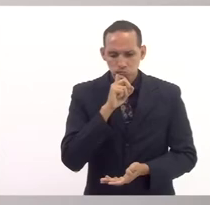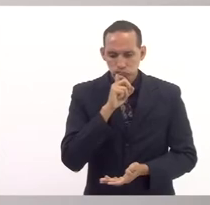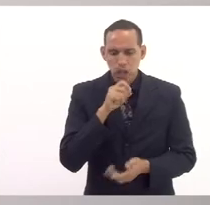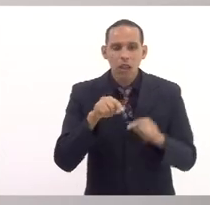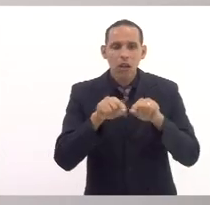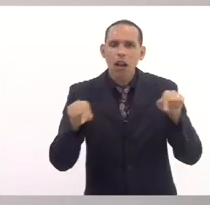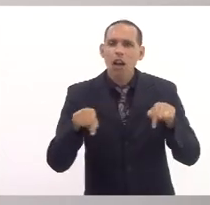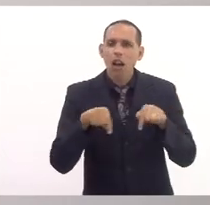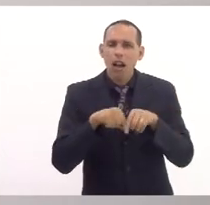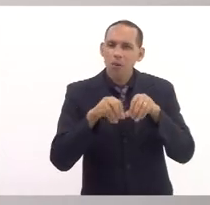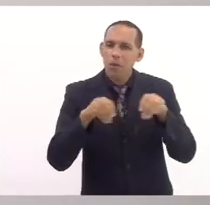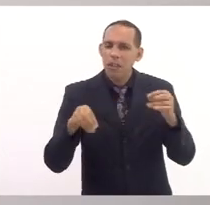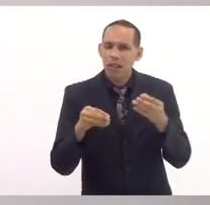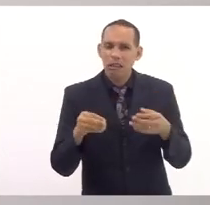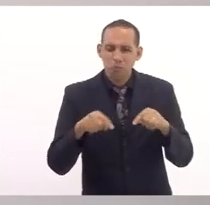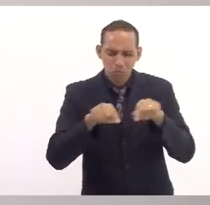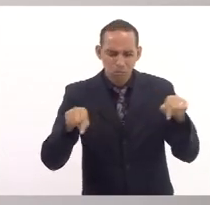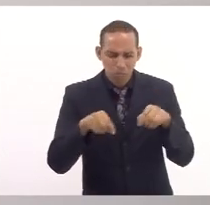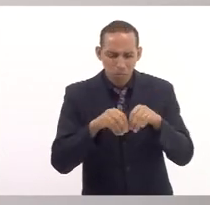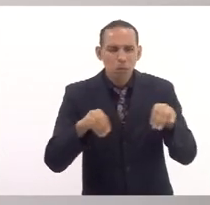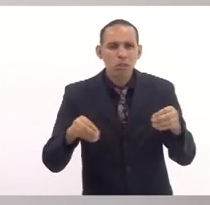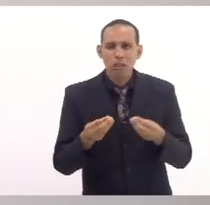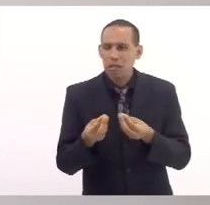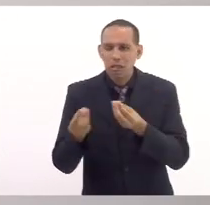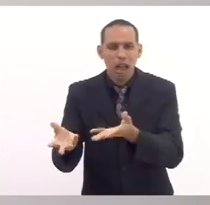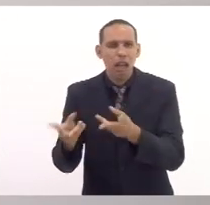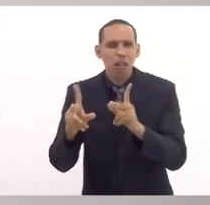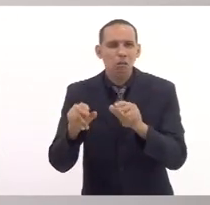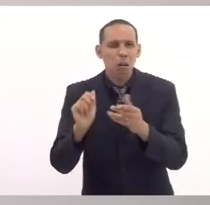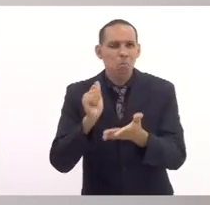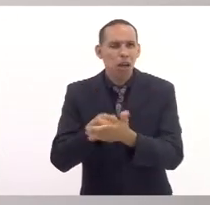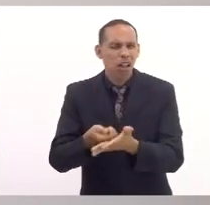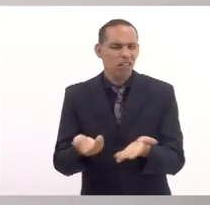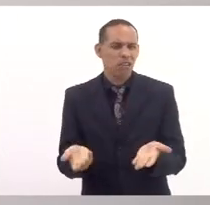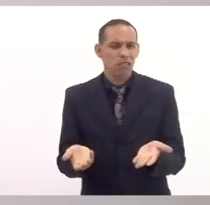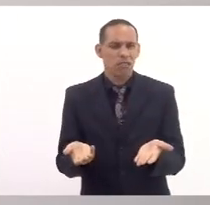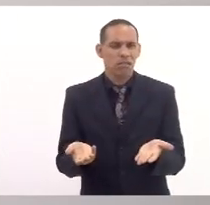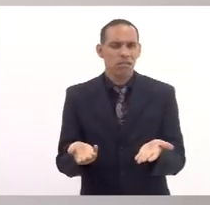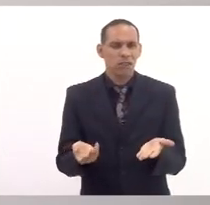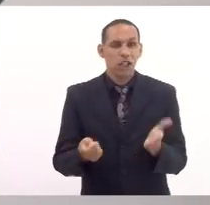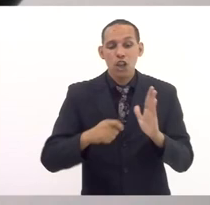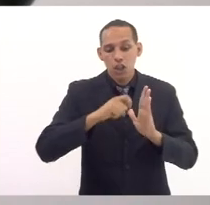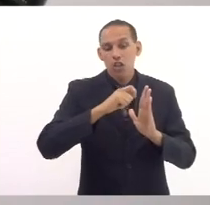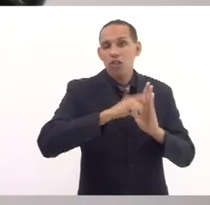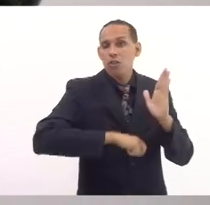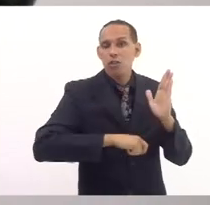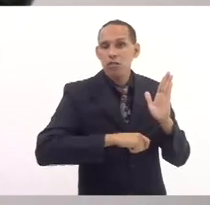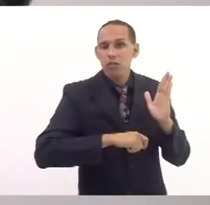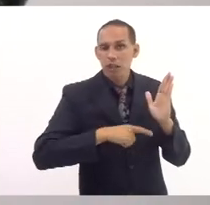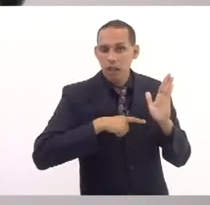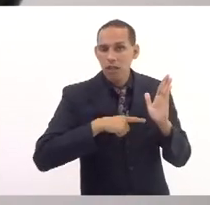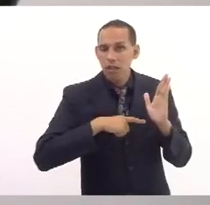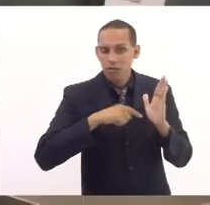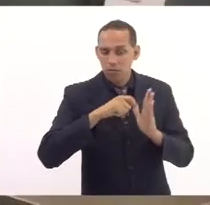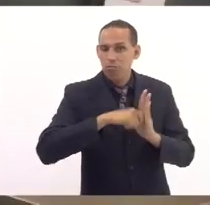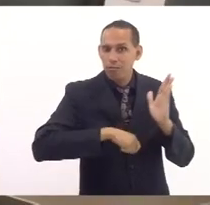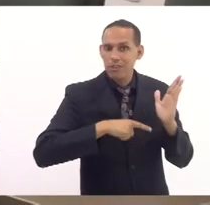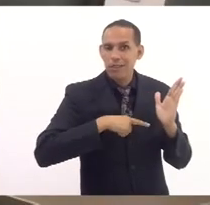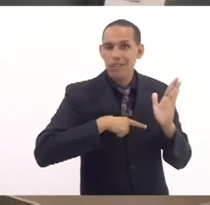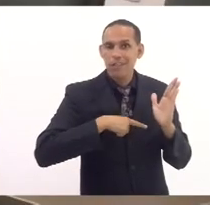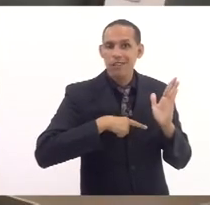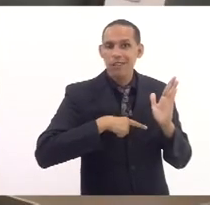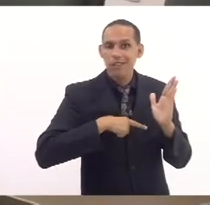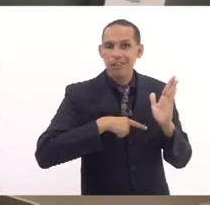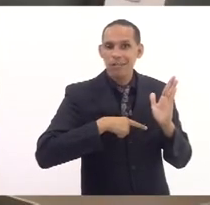terrenos que foram entregues sob a forma de pagamento. Tem escritura, Leomar. Tem escritura. Tem, por incrível que pareça, tem